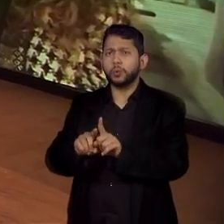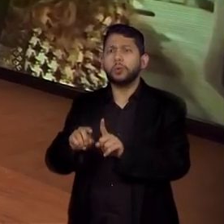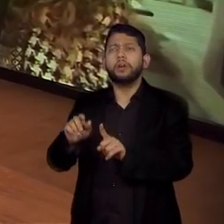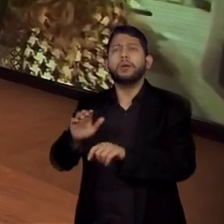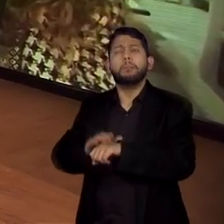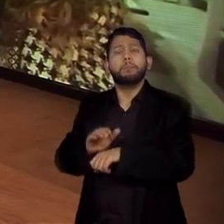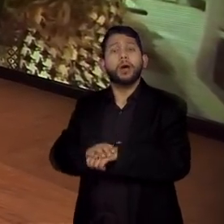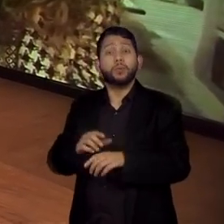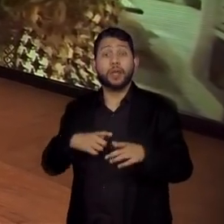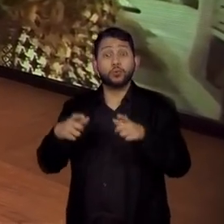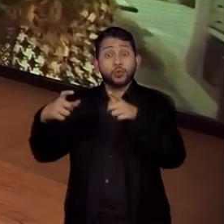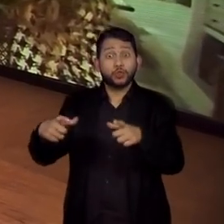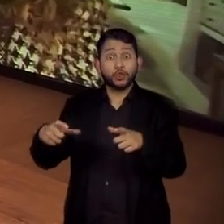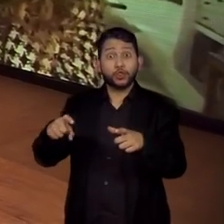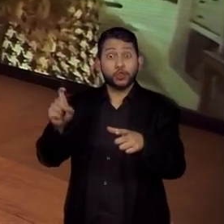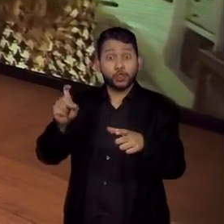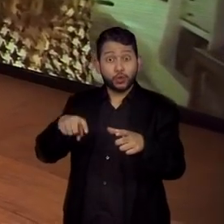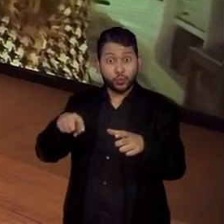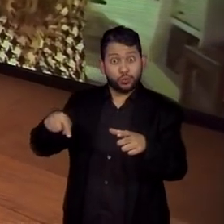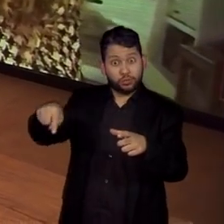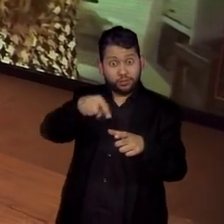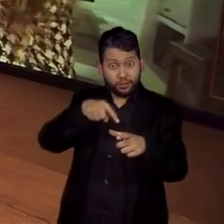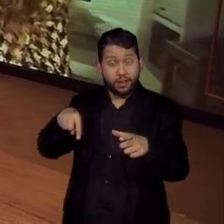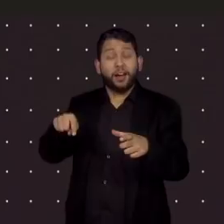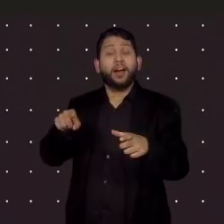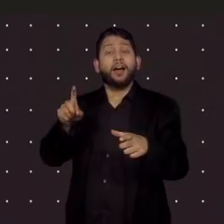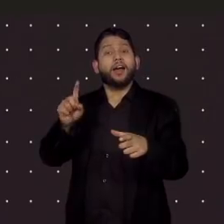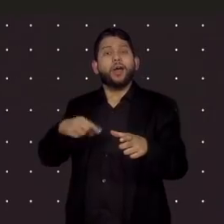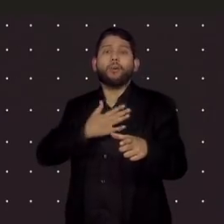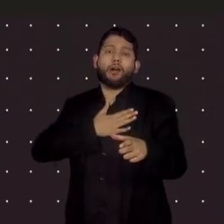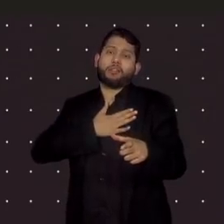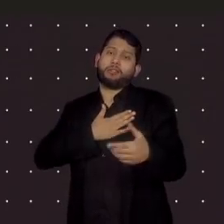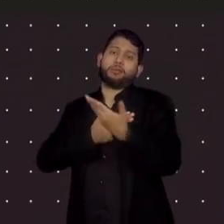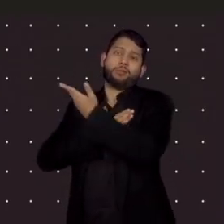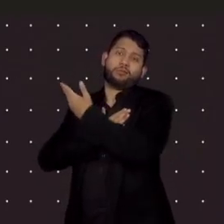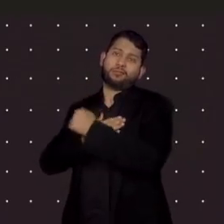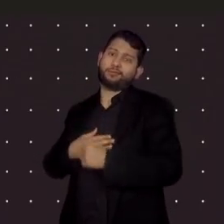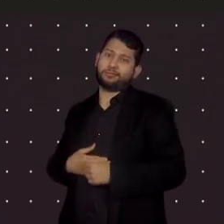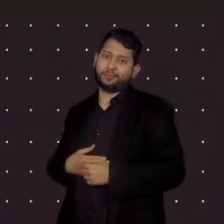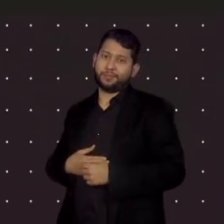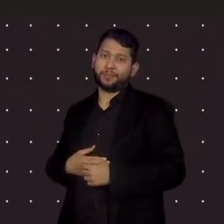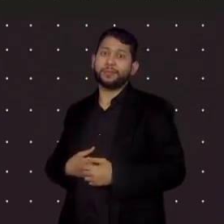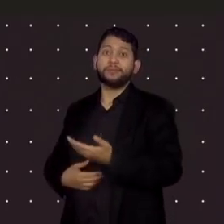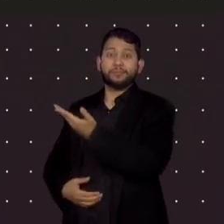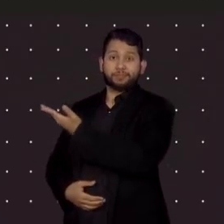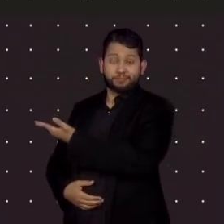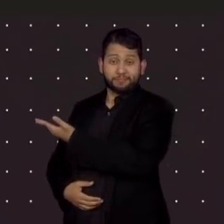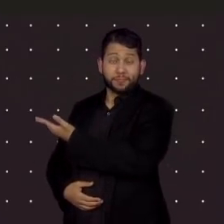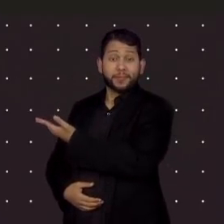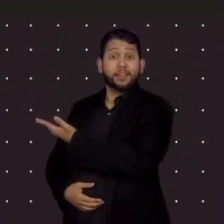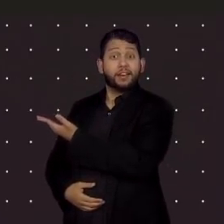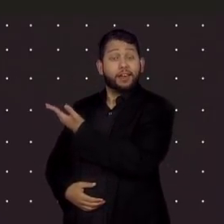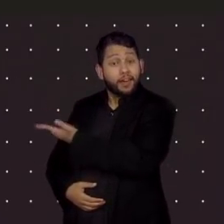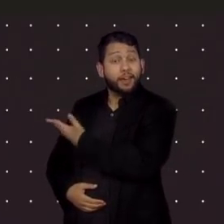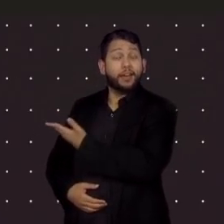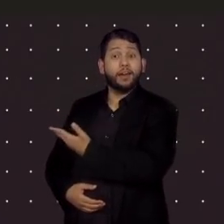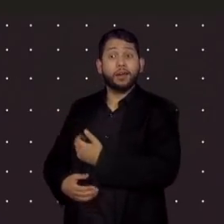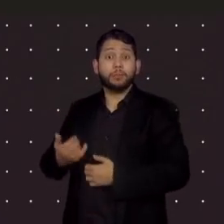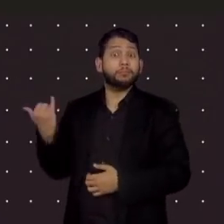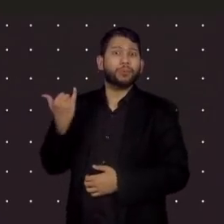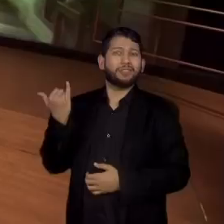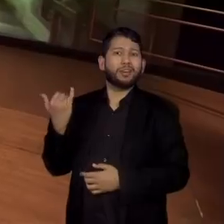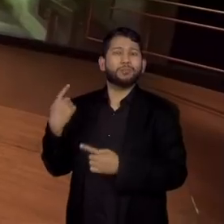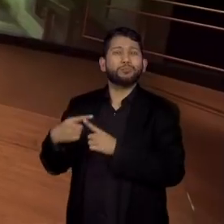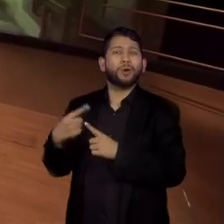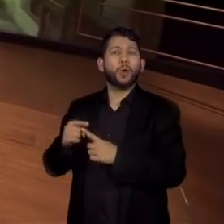um disco que eu tenho um carinho muito especial, um disco chamado Nova Estação, onde eu